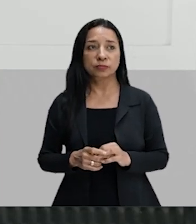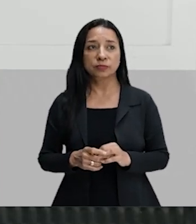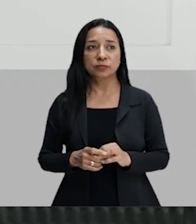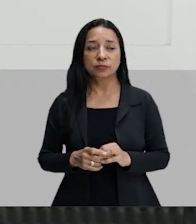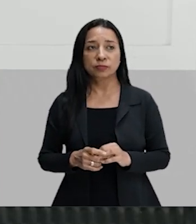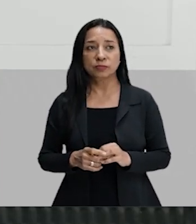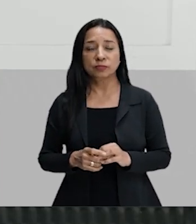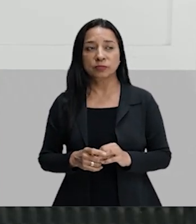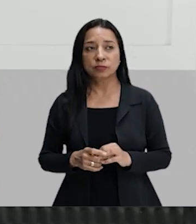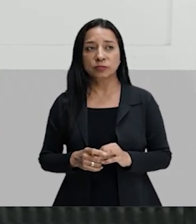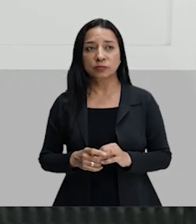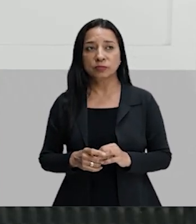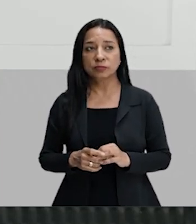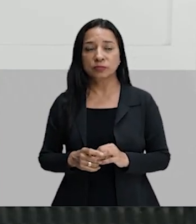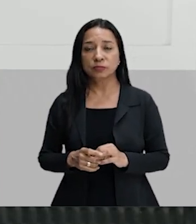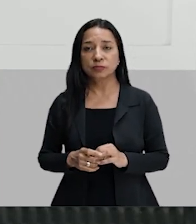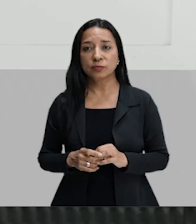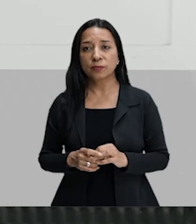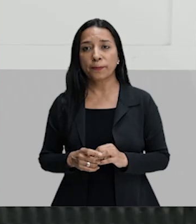independente